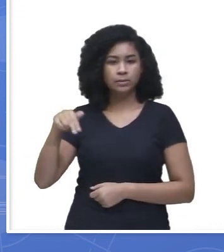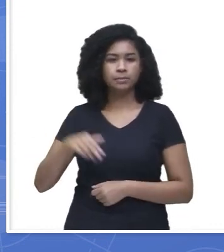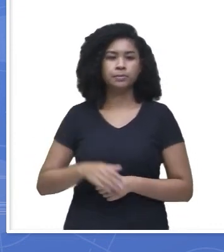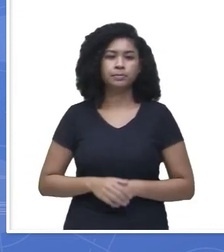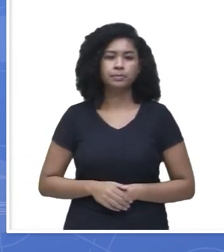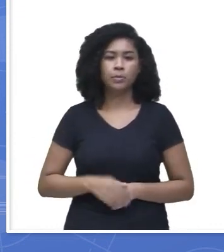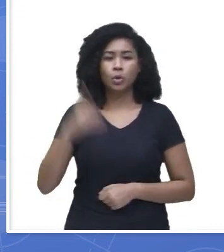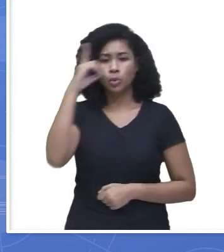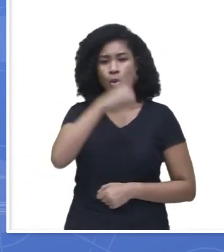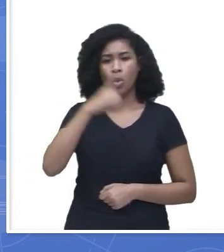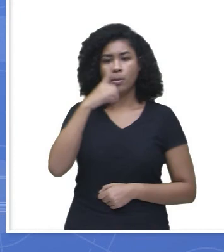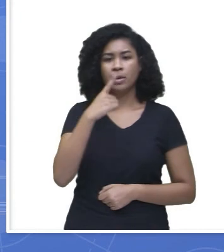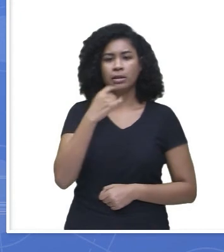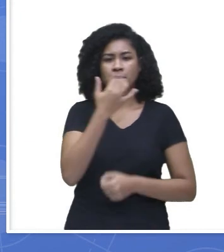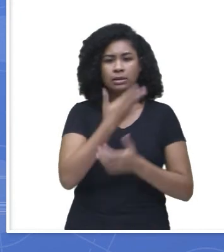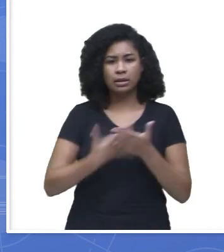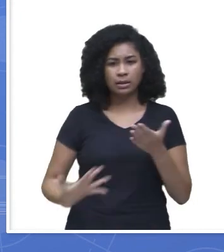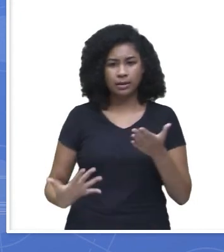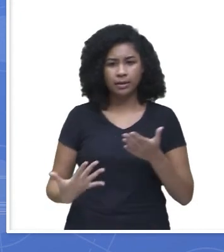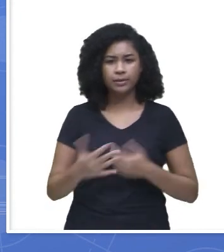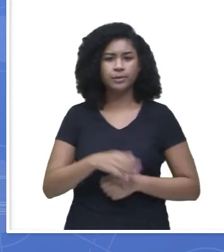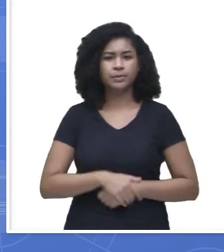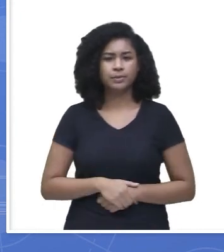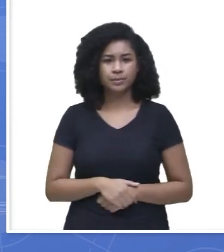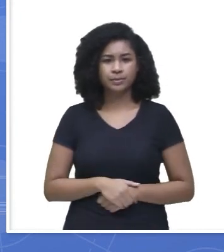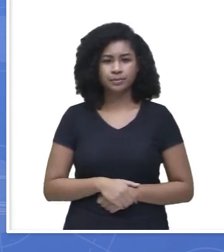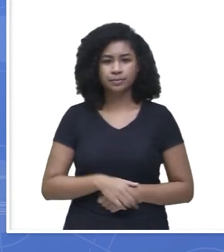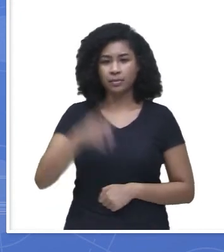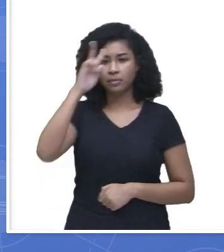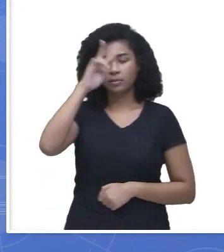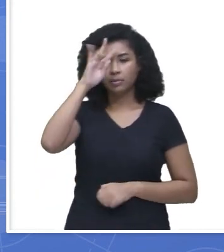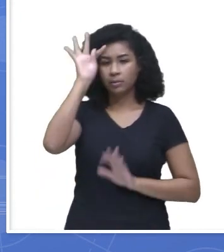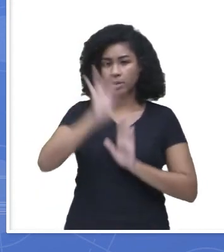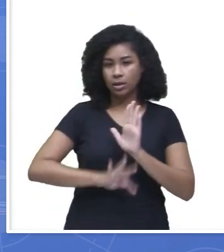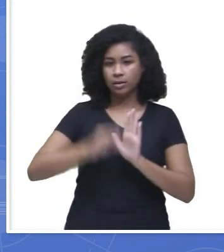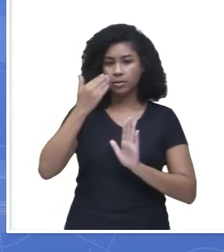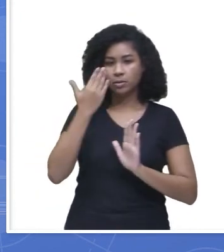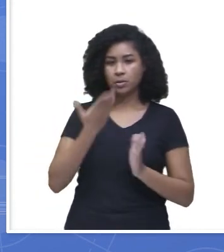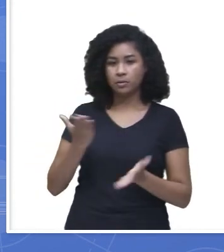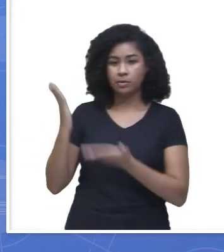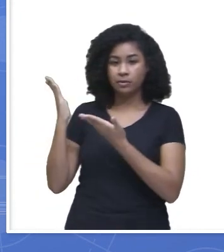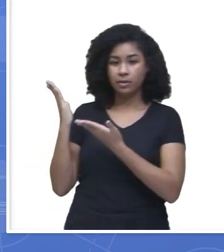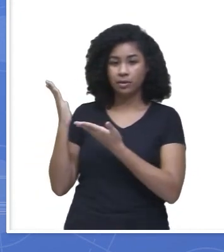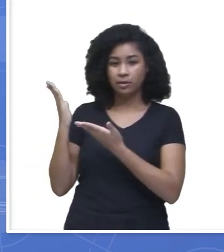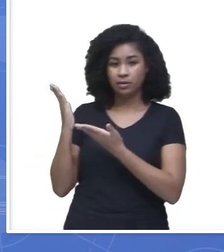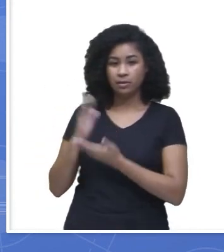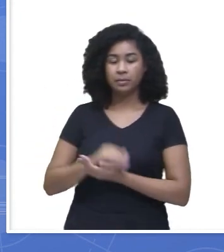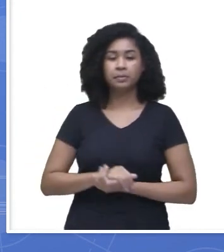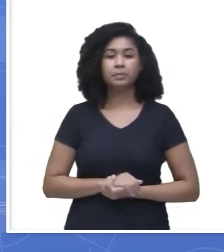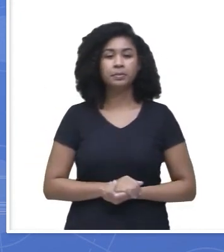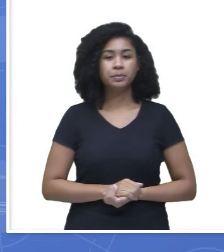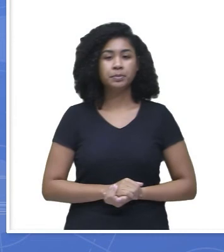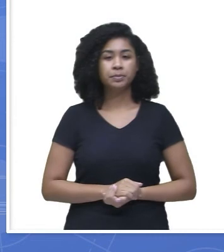ok? Olha só o texto como ele fala, olha só. Volta lá só para eles terem aí, ó.